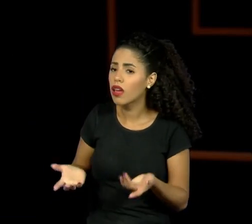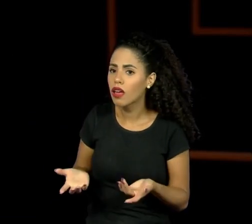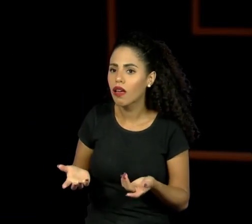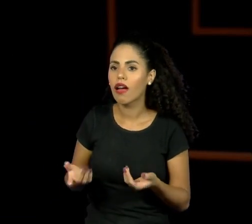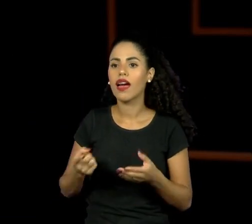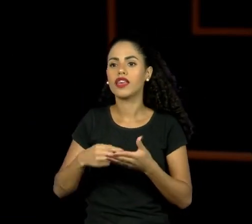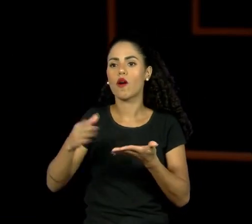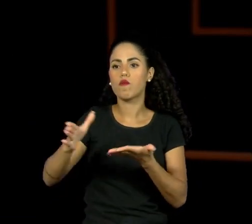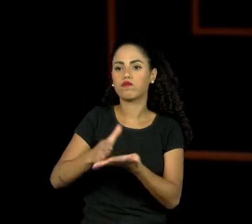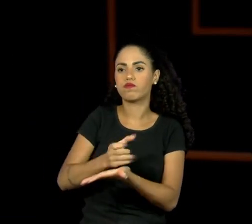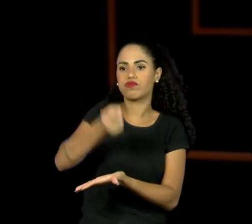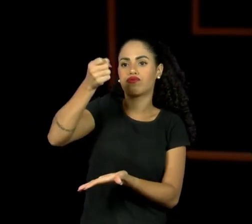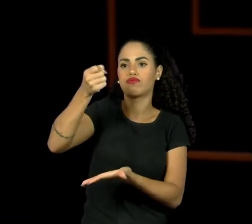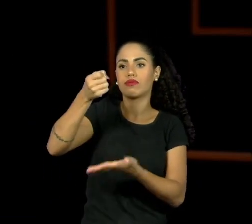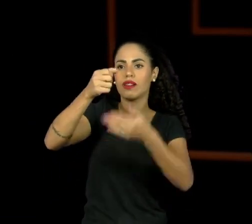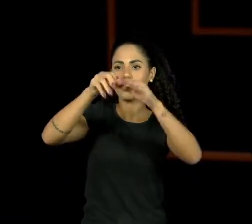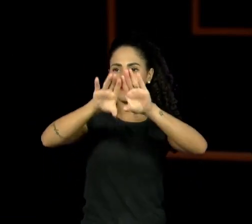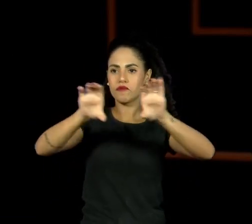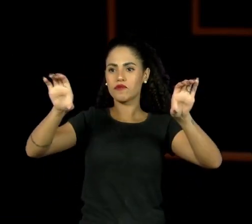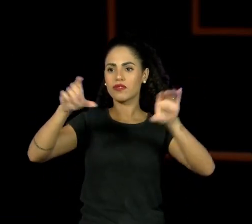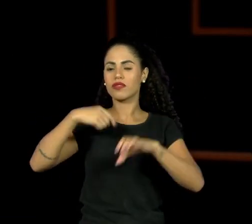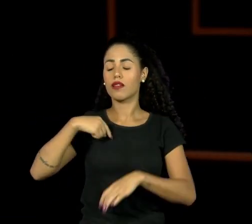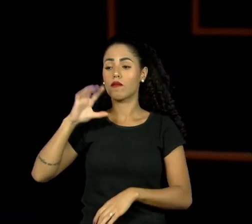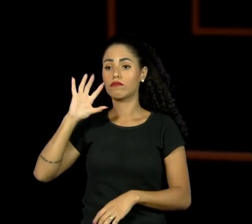arrebatamento, eu entendi. Aconteceu tudo.